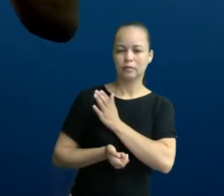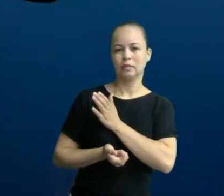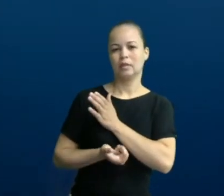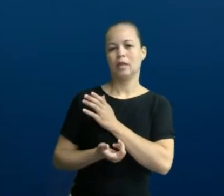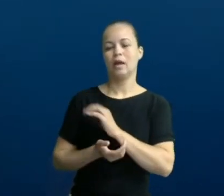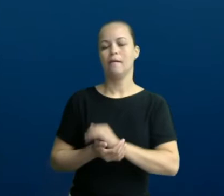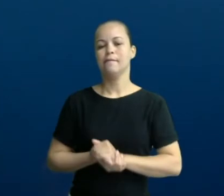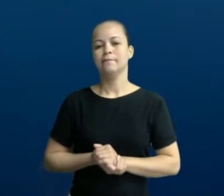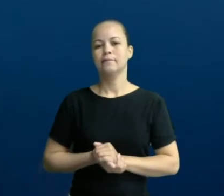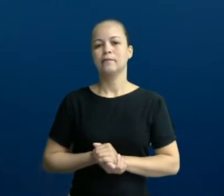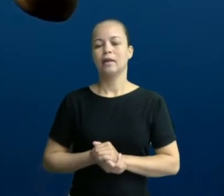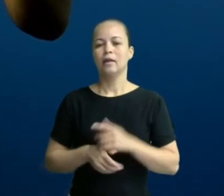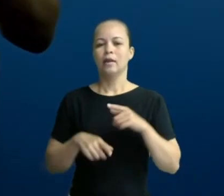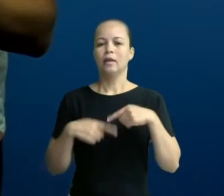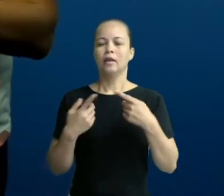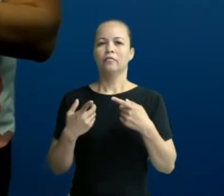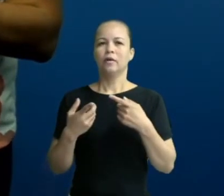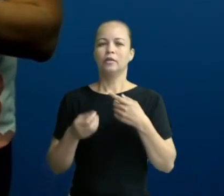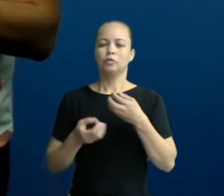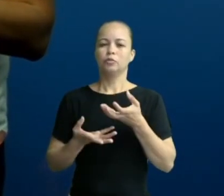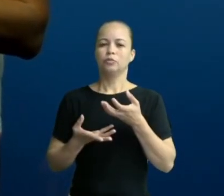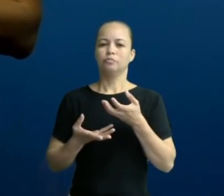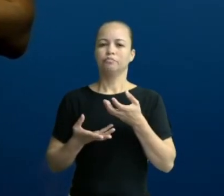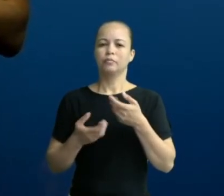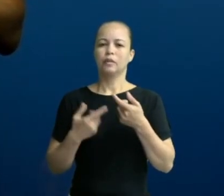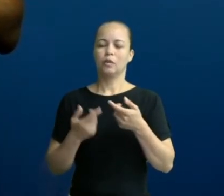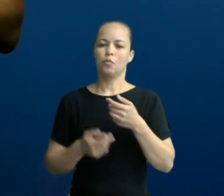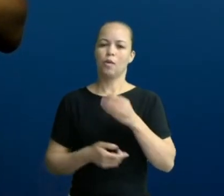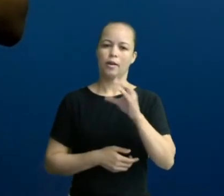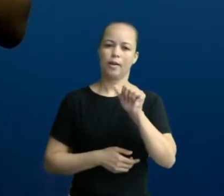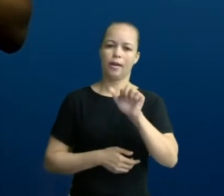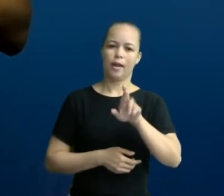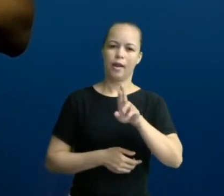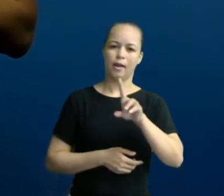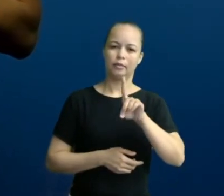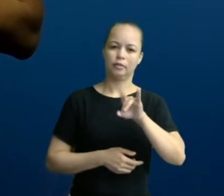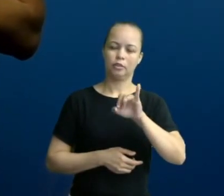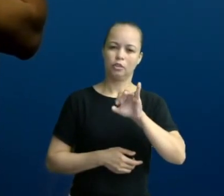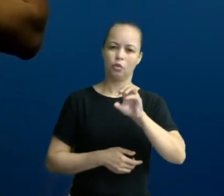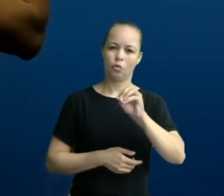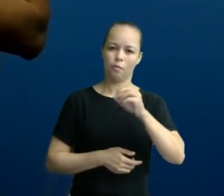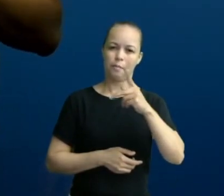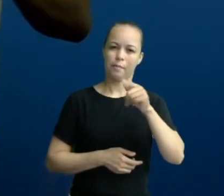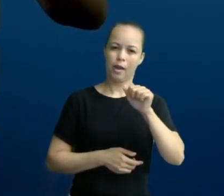hiperplasia, levando a ter o quê? O desenvolvimento de uma cardiopatia,